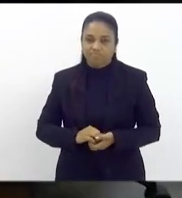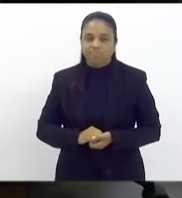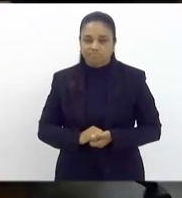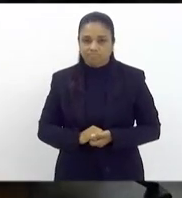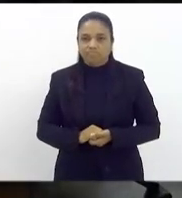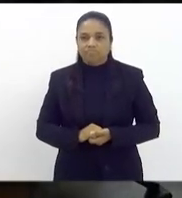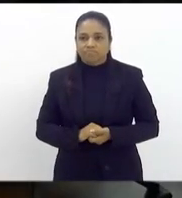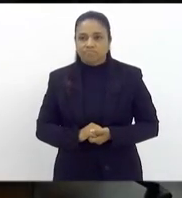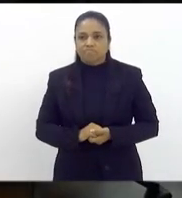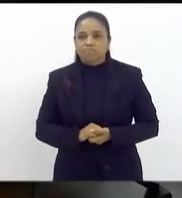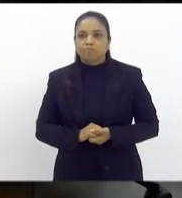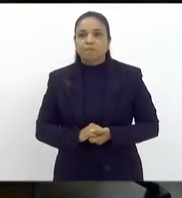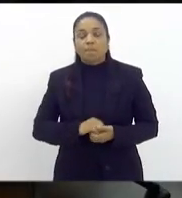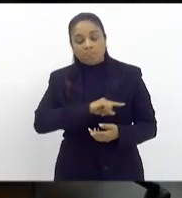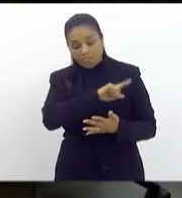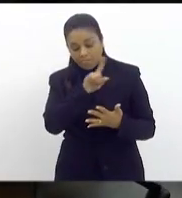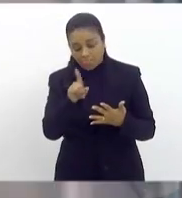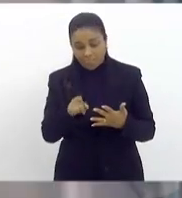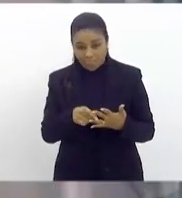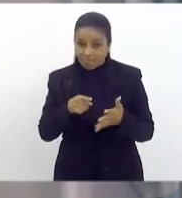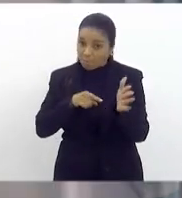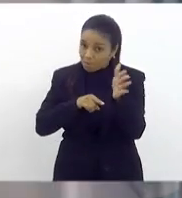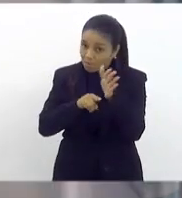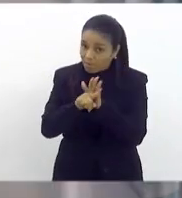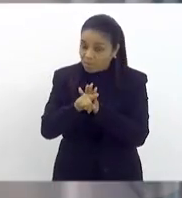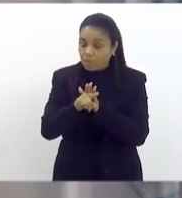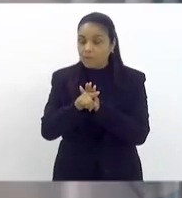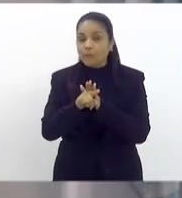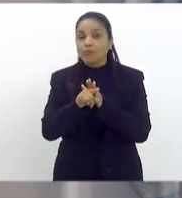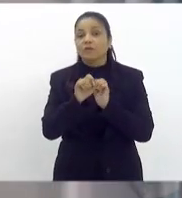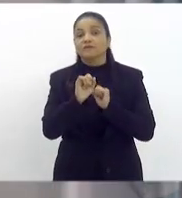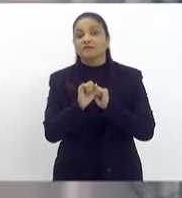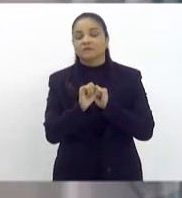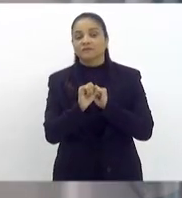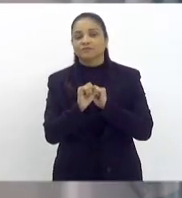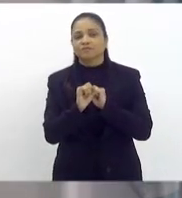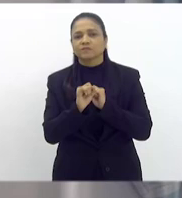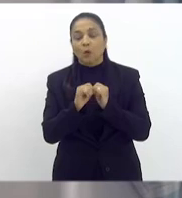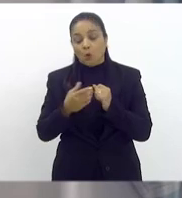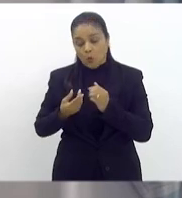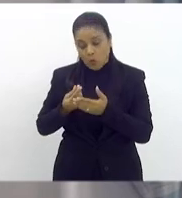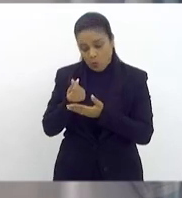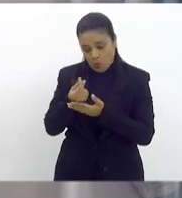Vamos a outra consideração. Então, o senhor está dizendo que o crédito, teoricamente, fica